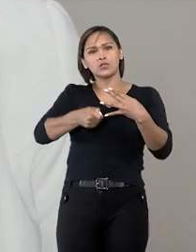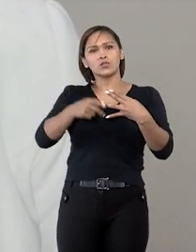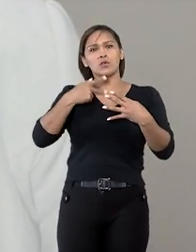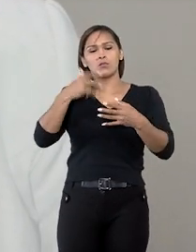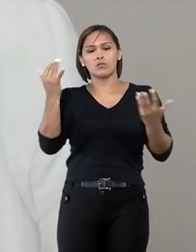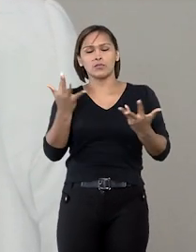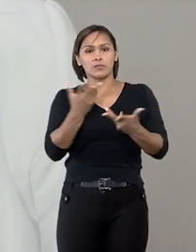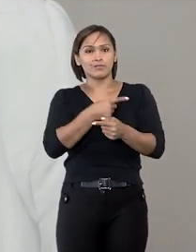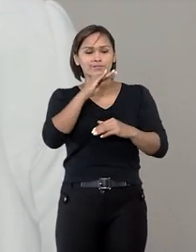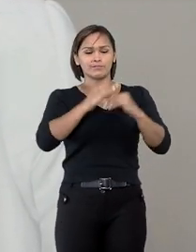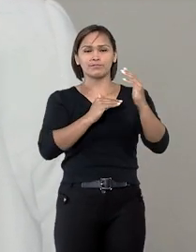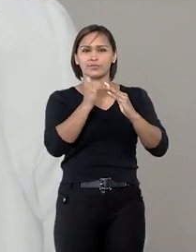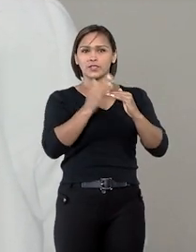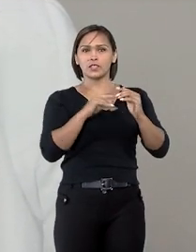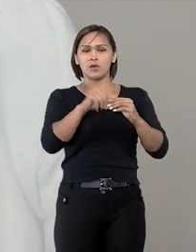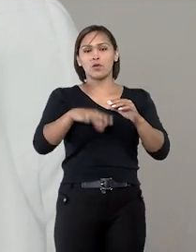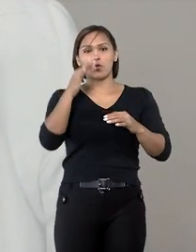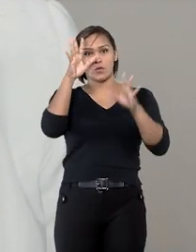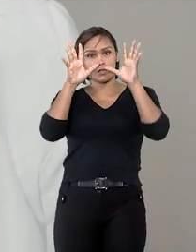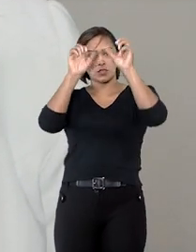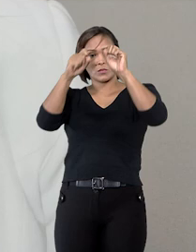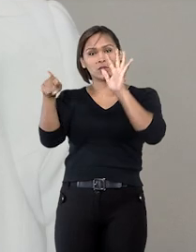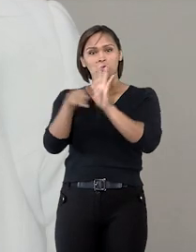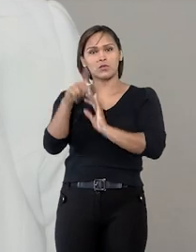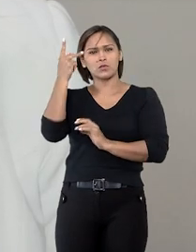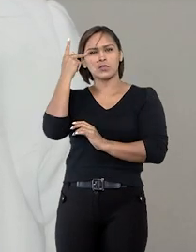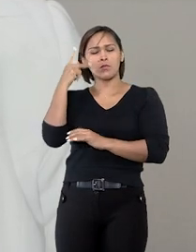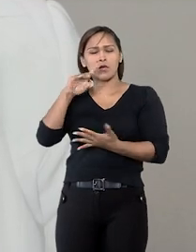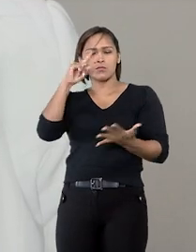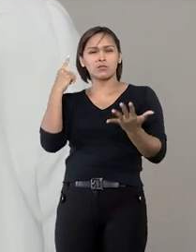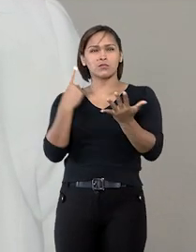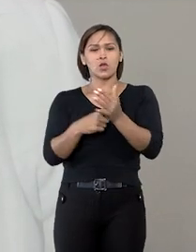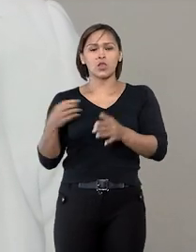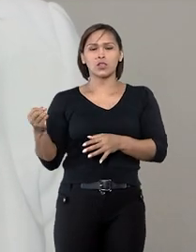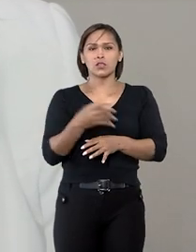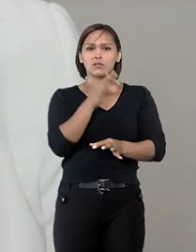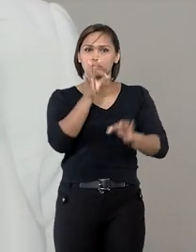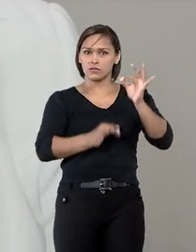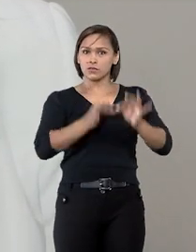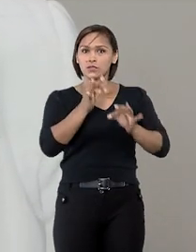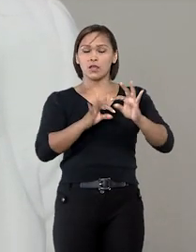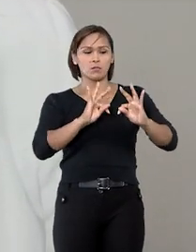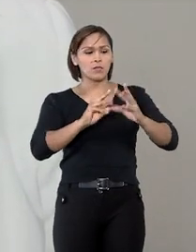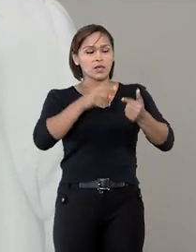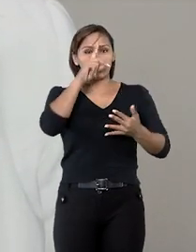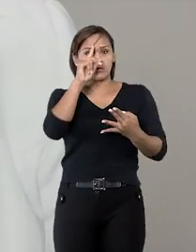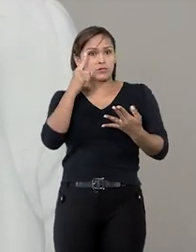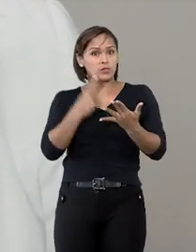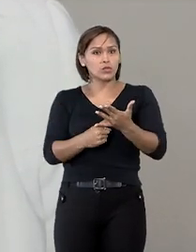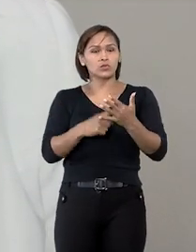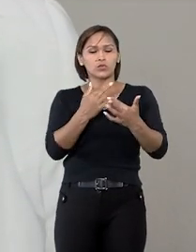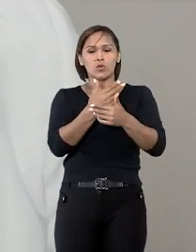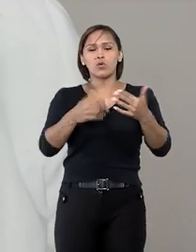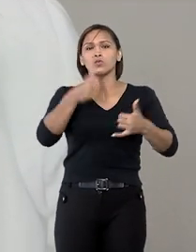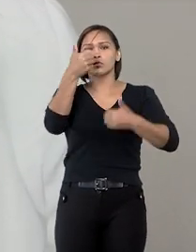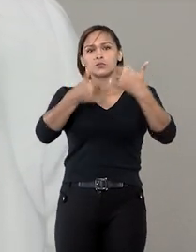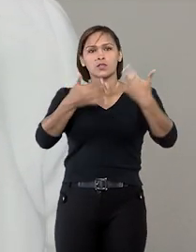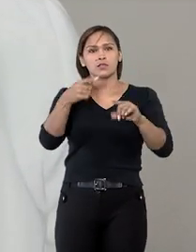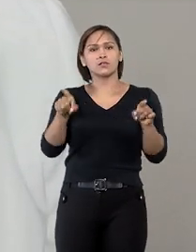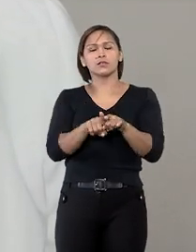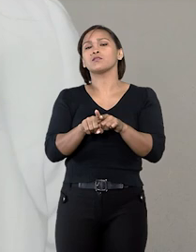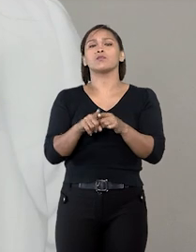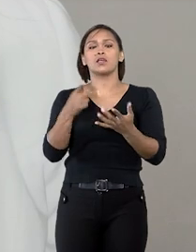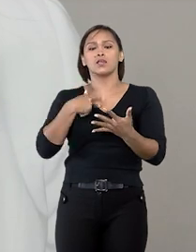por homicídios qualificados. O Tribunal de Justiça de São Paulo determinou novos julgamentos, considerando, entre outros